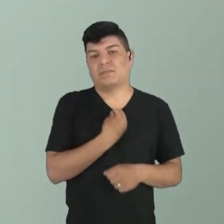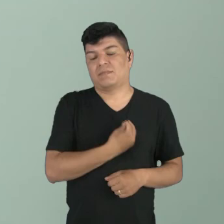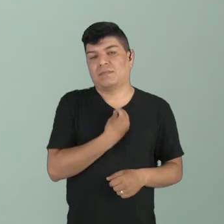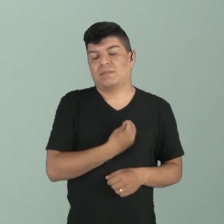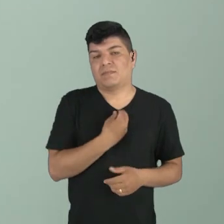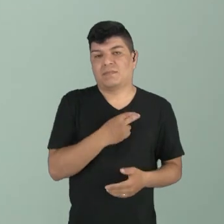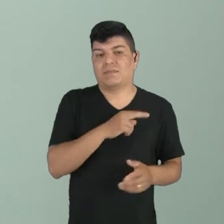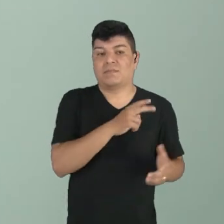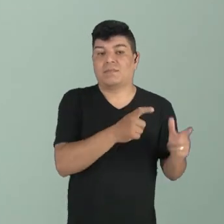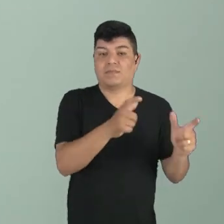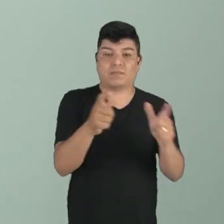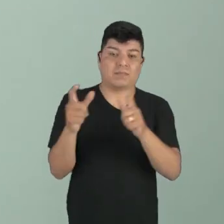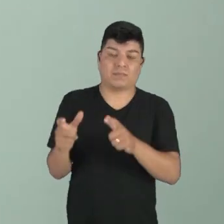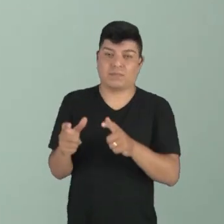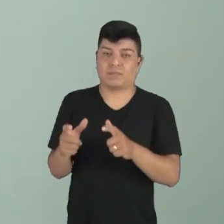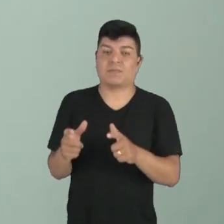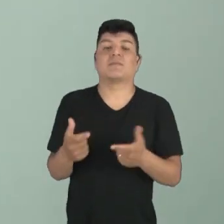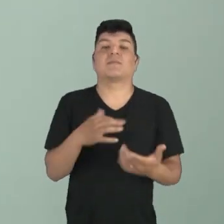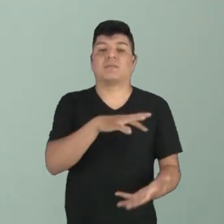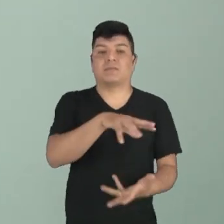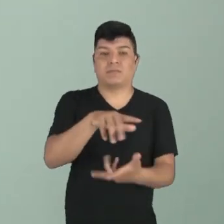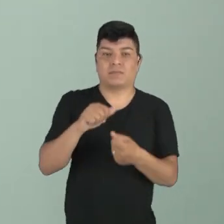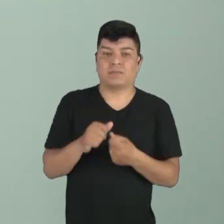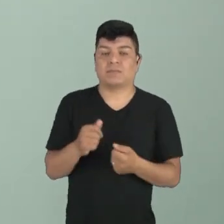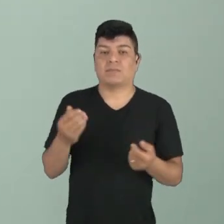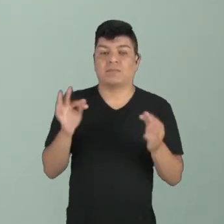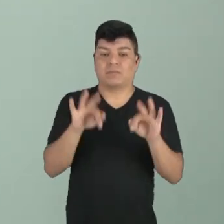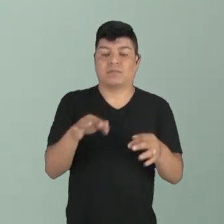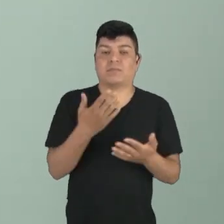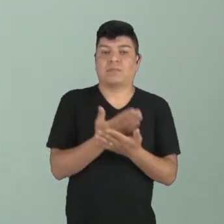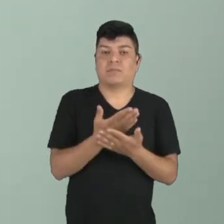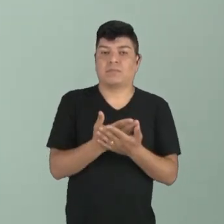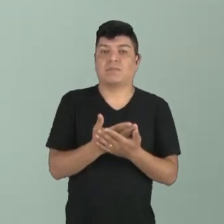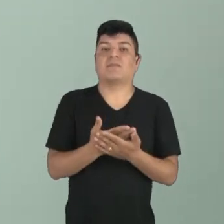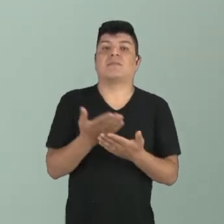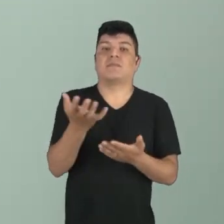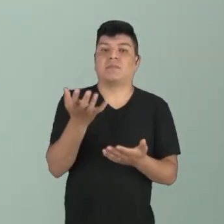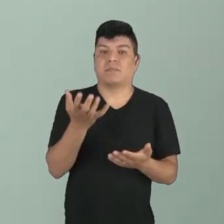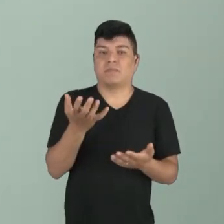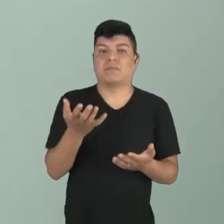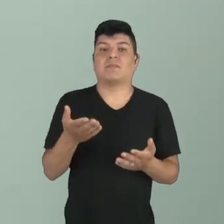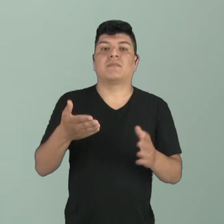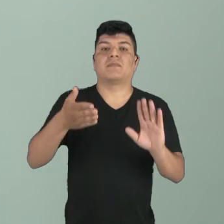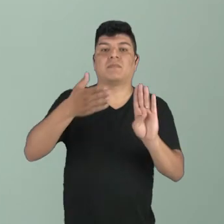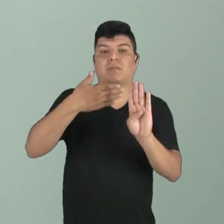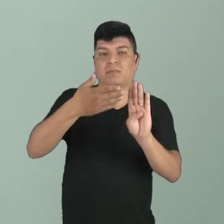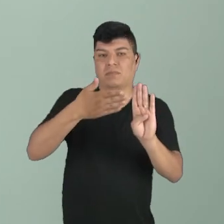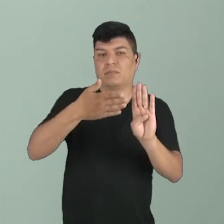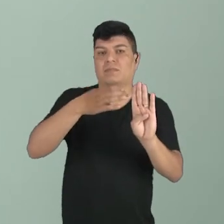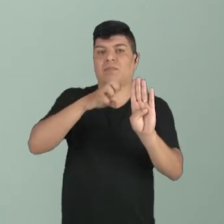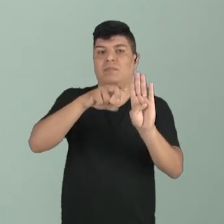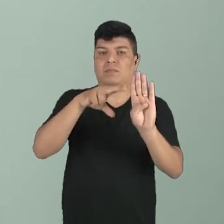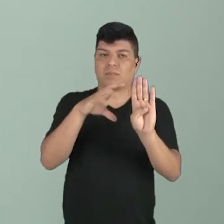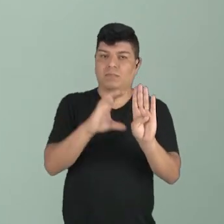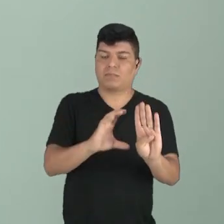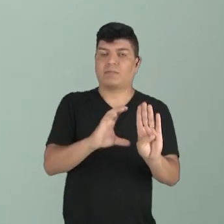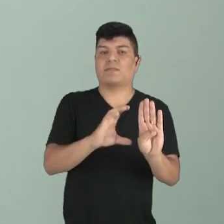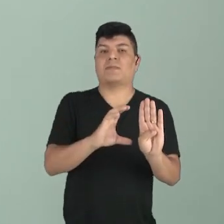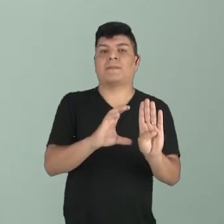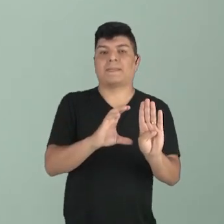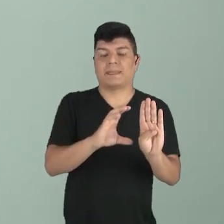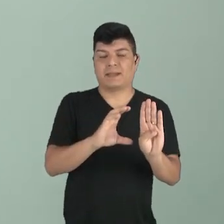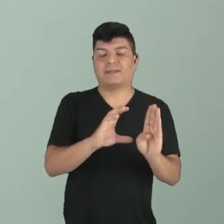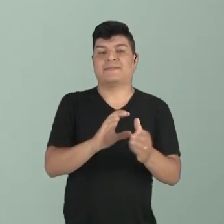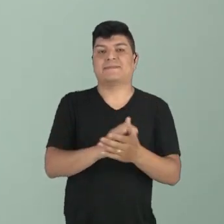está presente em vários lugares do mundo então com isso aqui isso é a nossa aula de hoje que você quiser acessar ou qualquer outro componente curricular basta